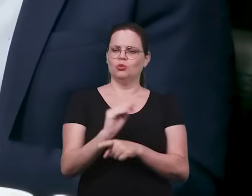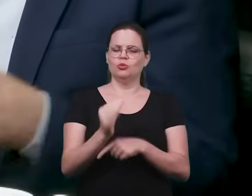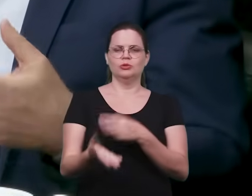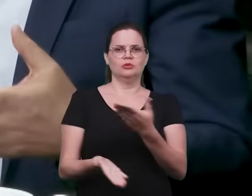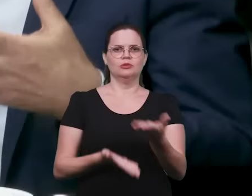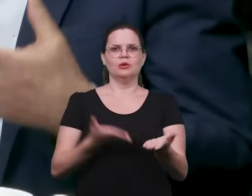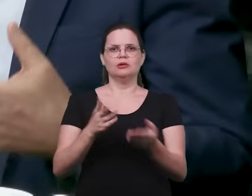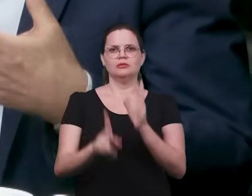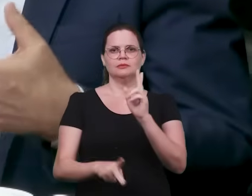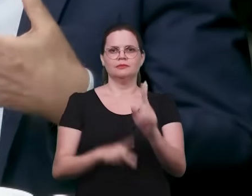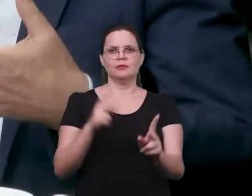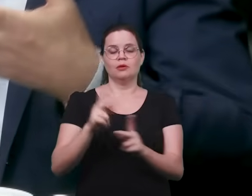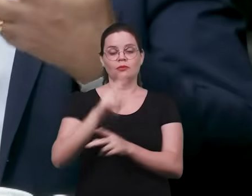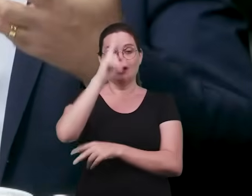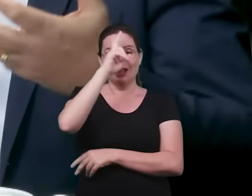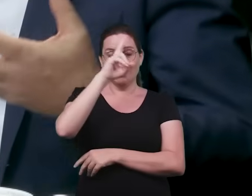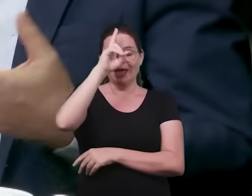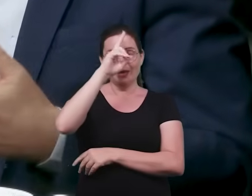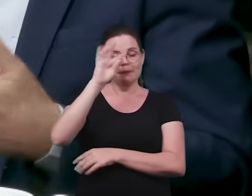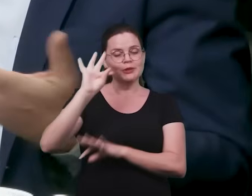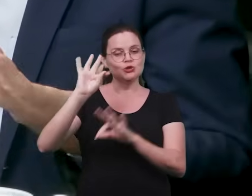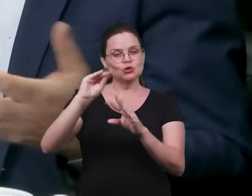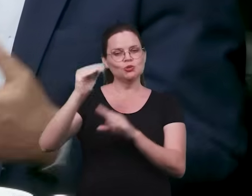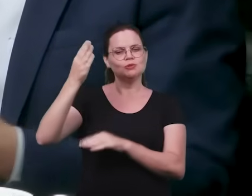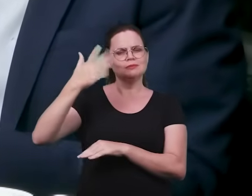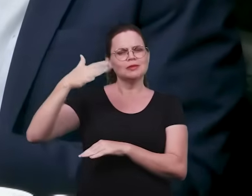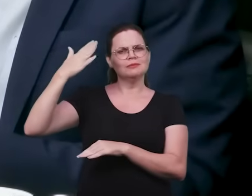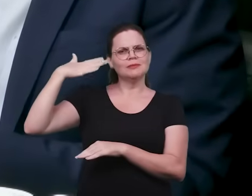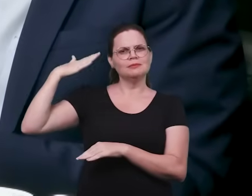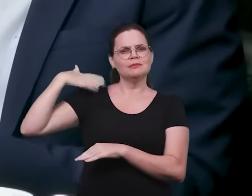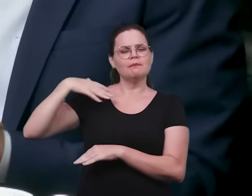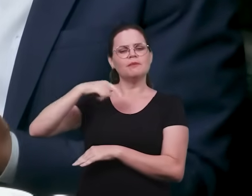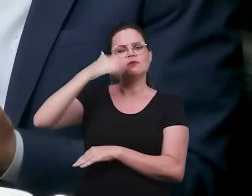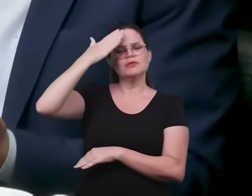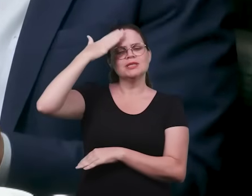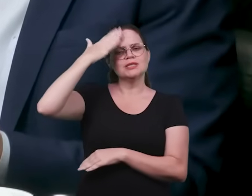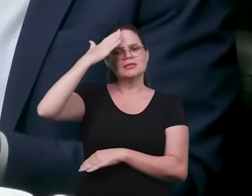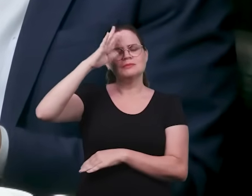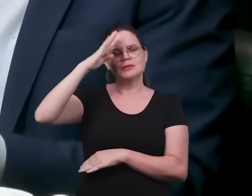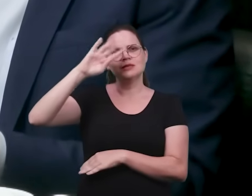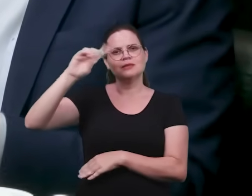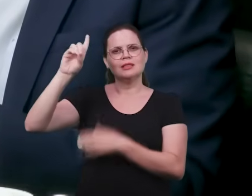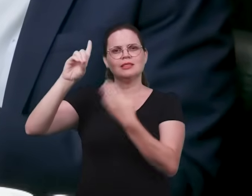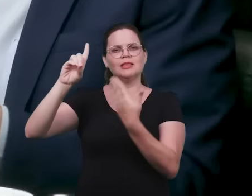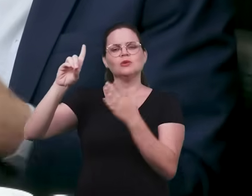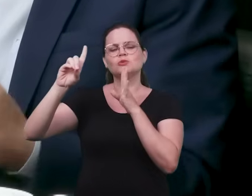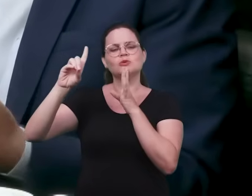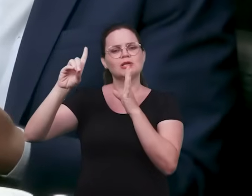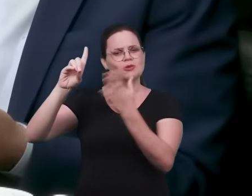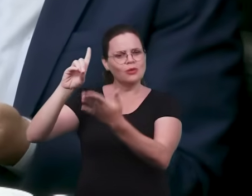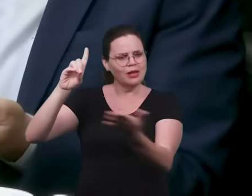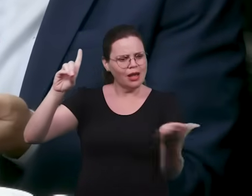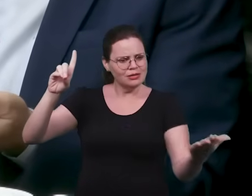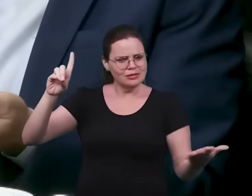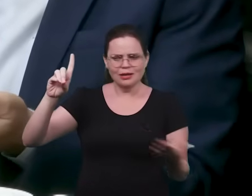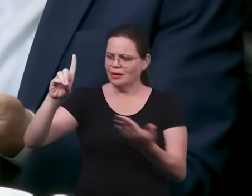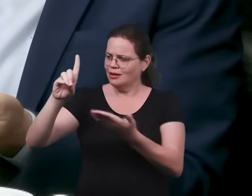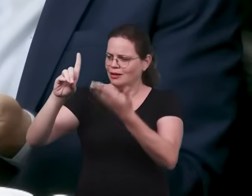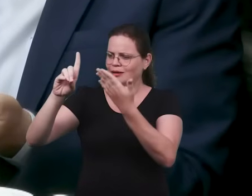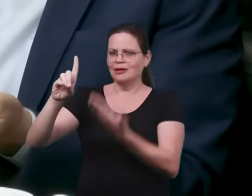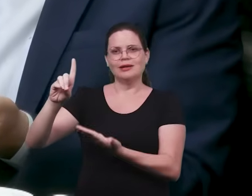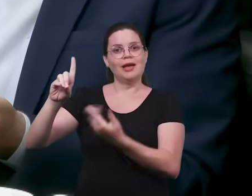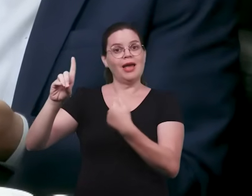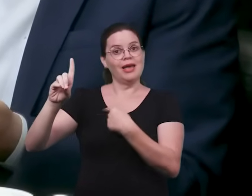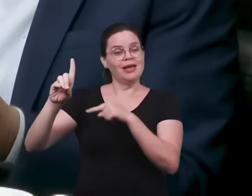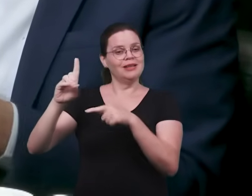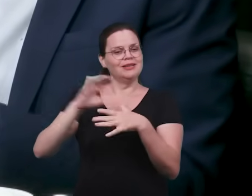né? Trazer à memória todas essas coisas para que ele soubesse, como o Diniz falou, quem é esse Deus? Quem é esse Deus que nos